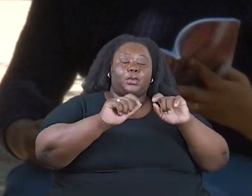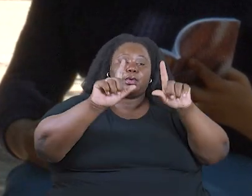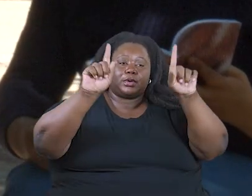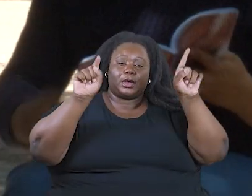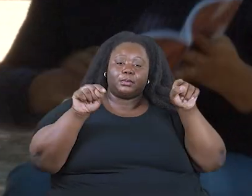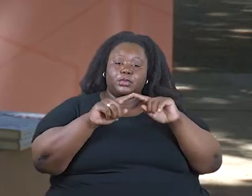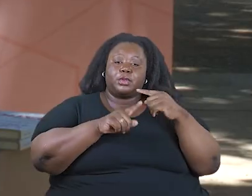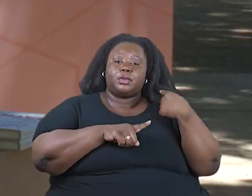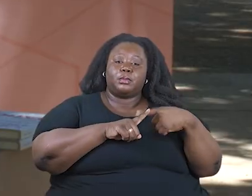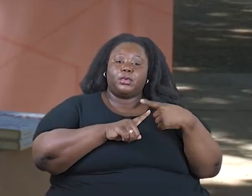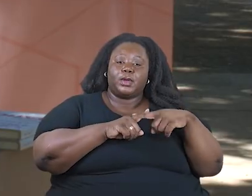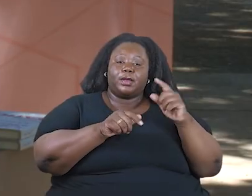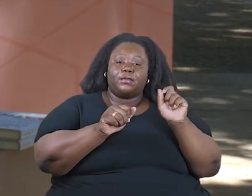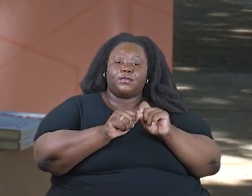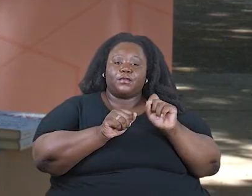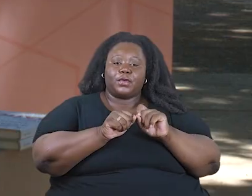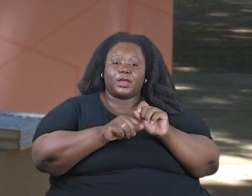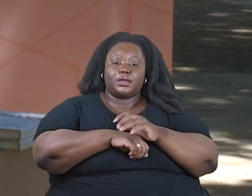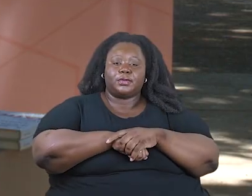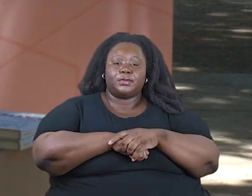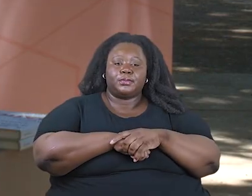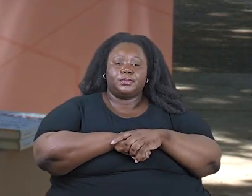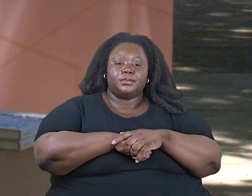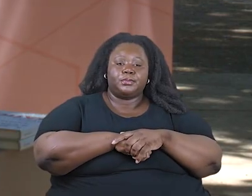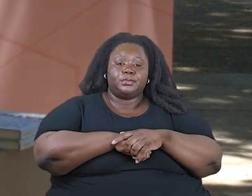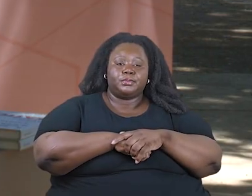isso era feito sob encomenda.